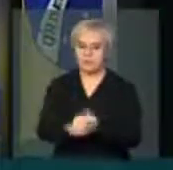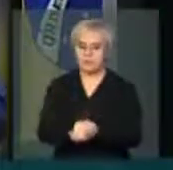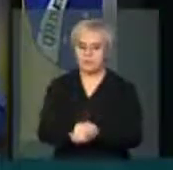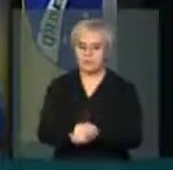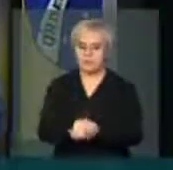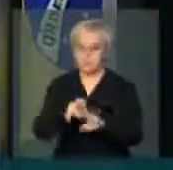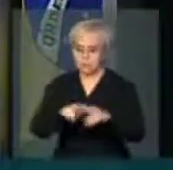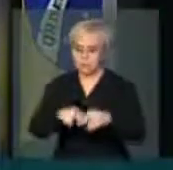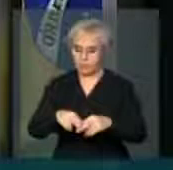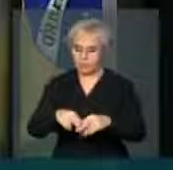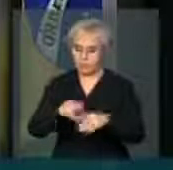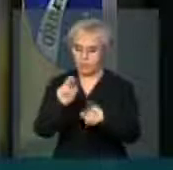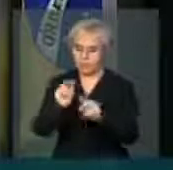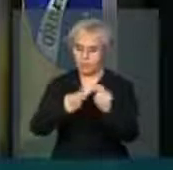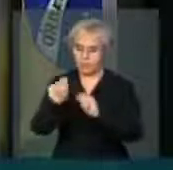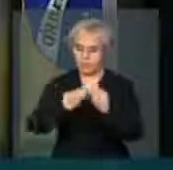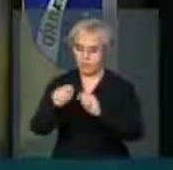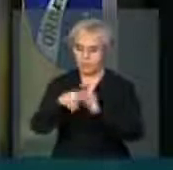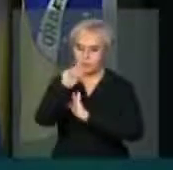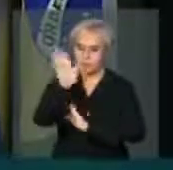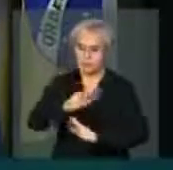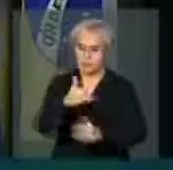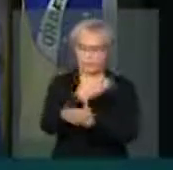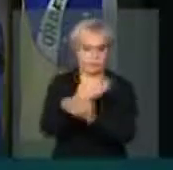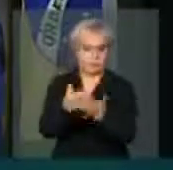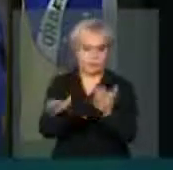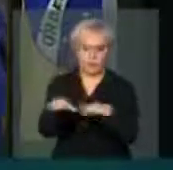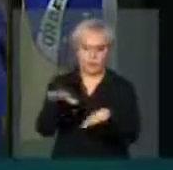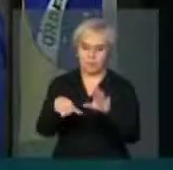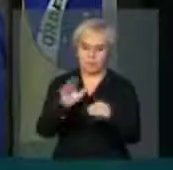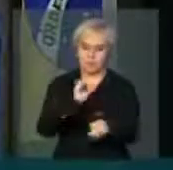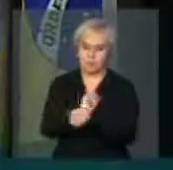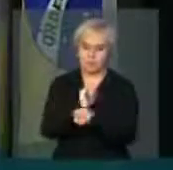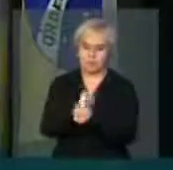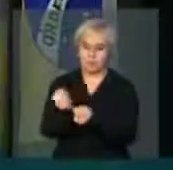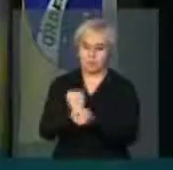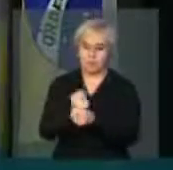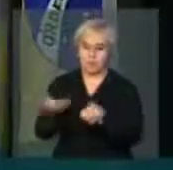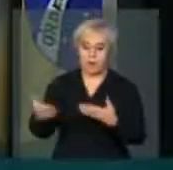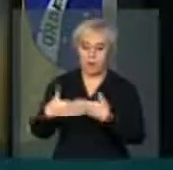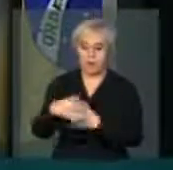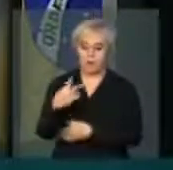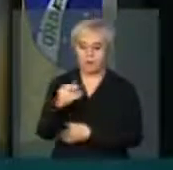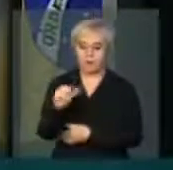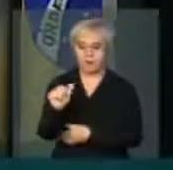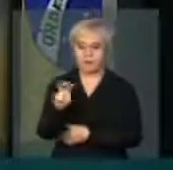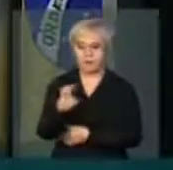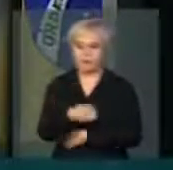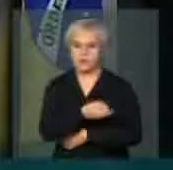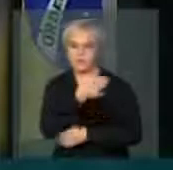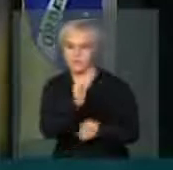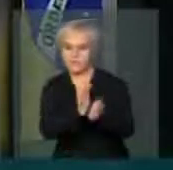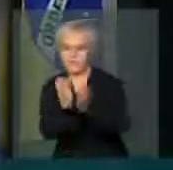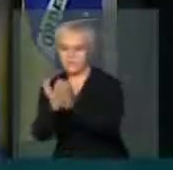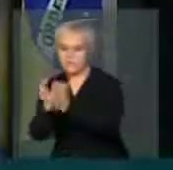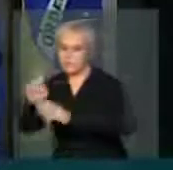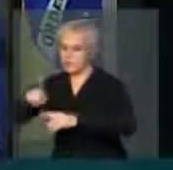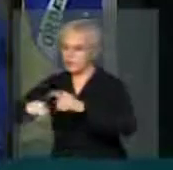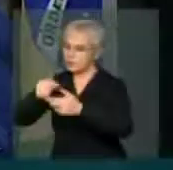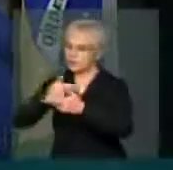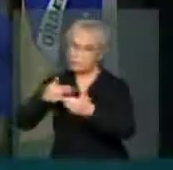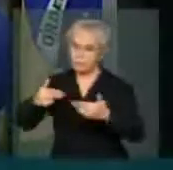da estagnação da economia brasileira e da retração prevista para 2015, vários setores